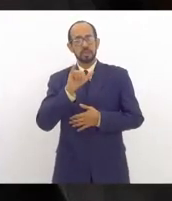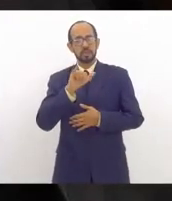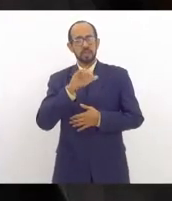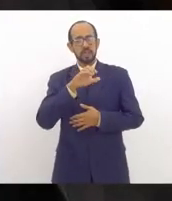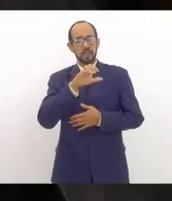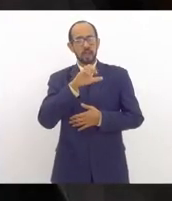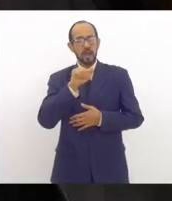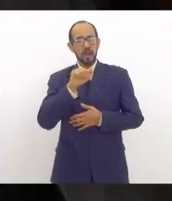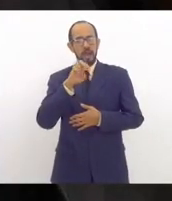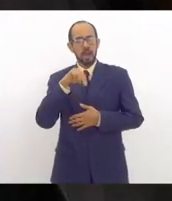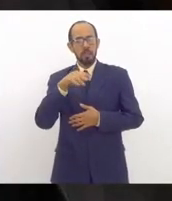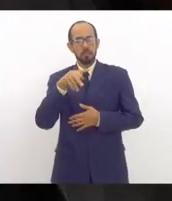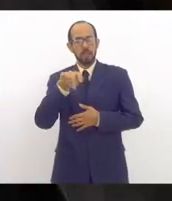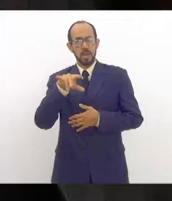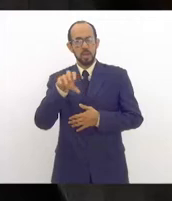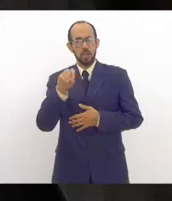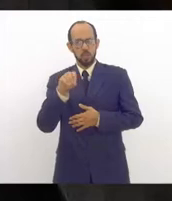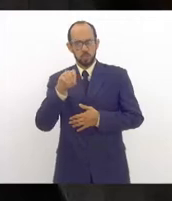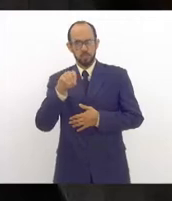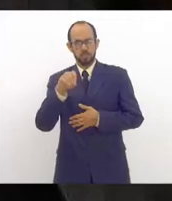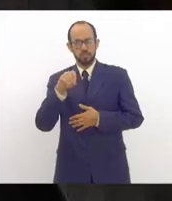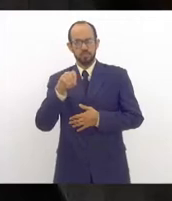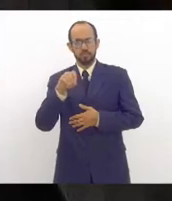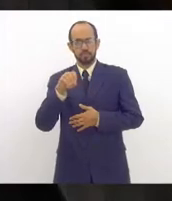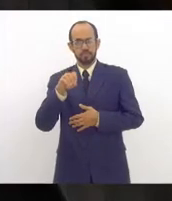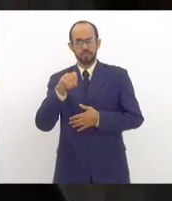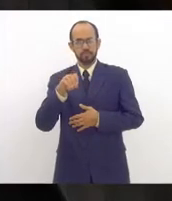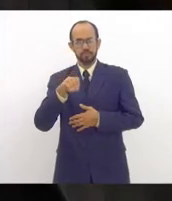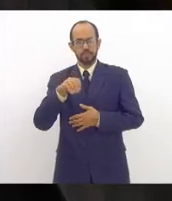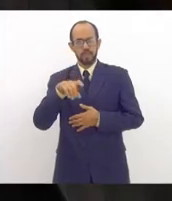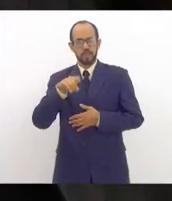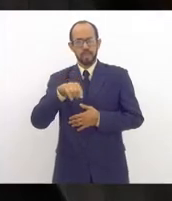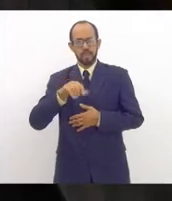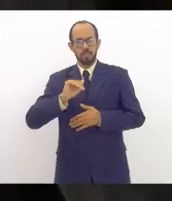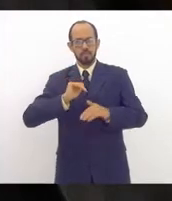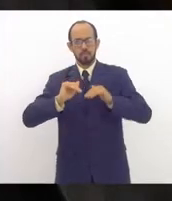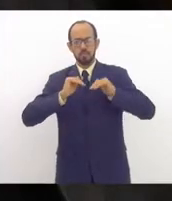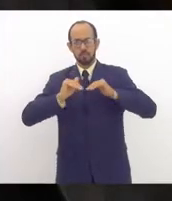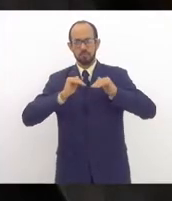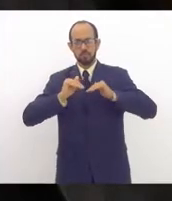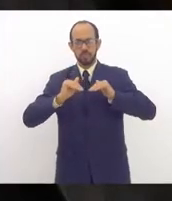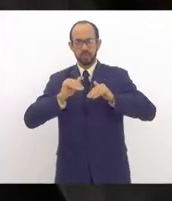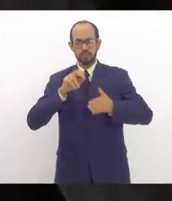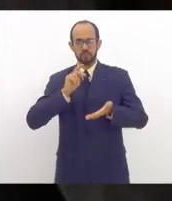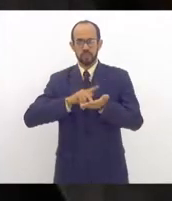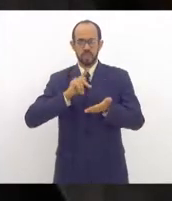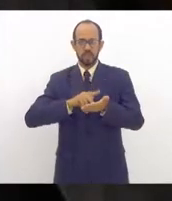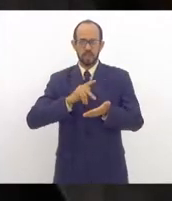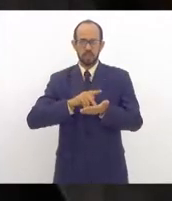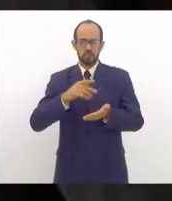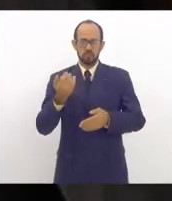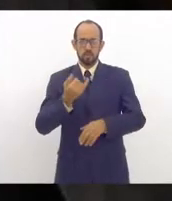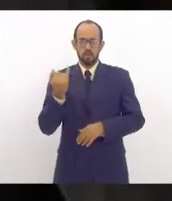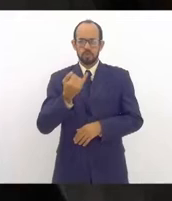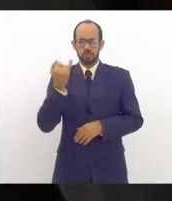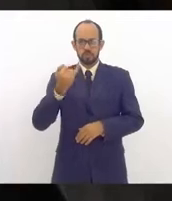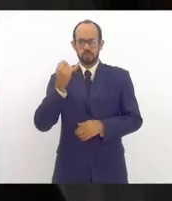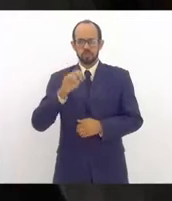Celi Campelo então foi um movimento realmente muito importante